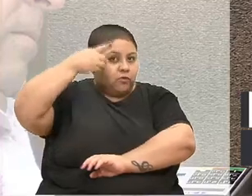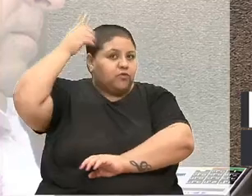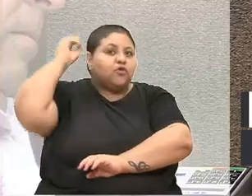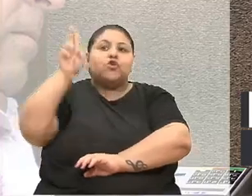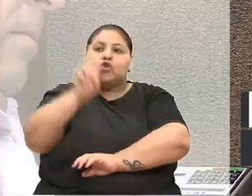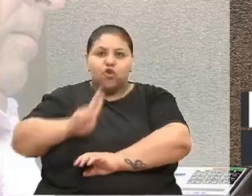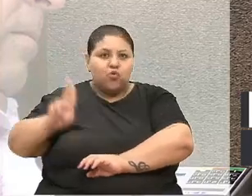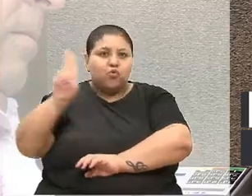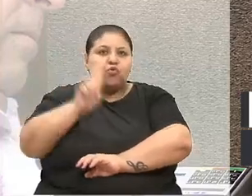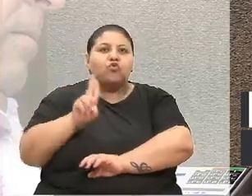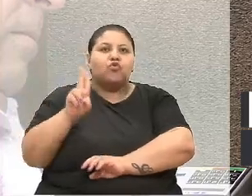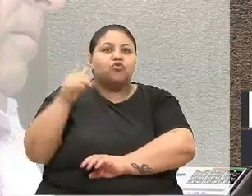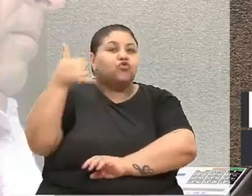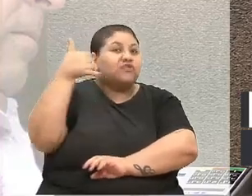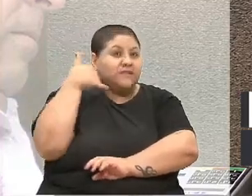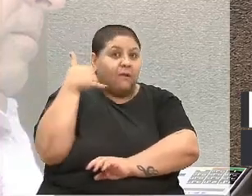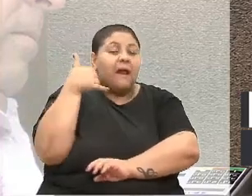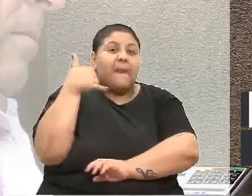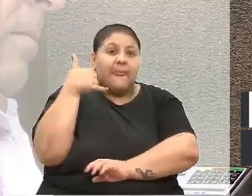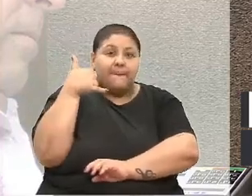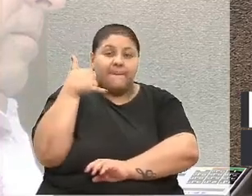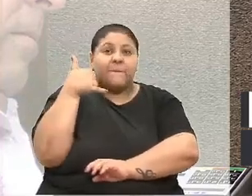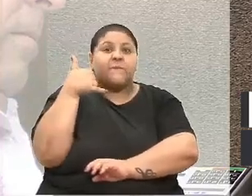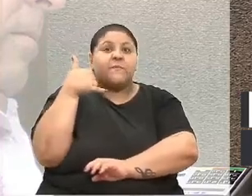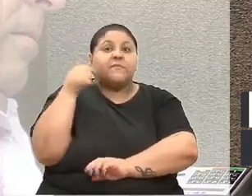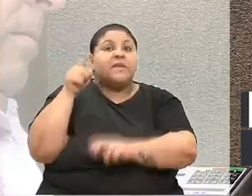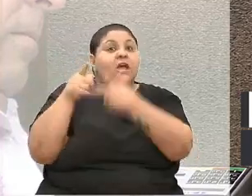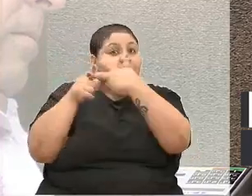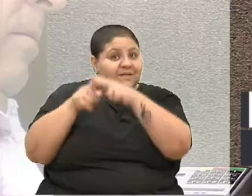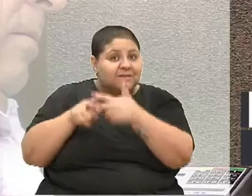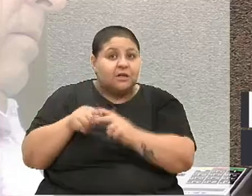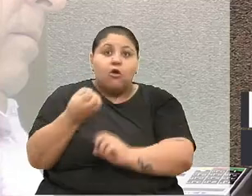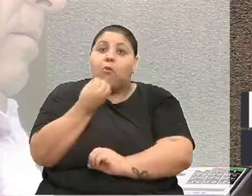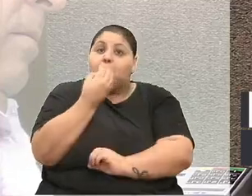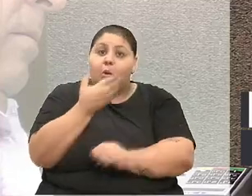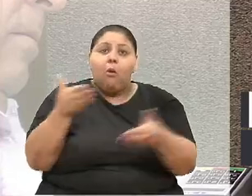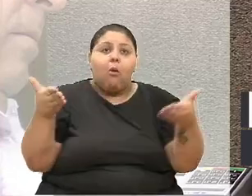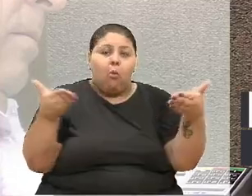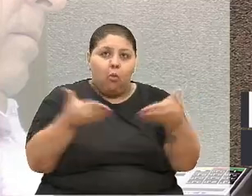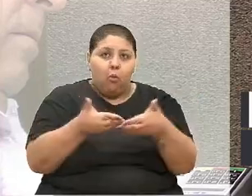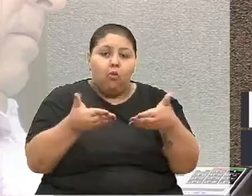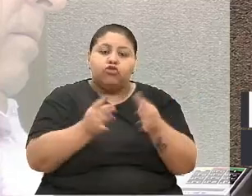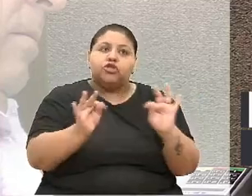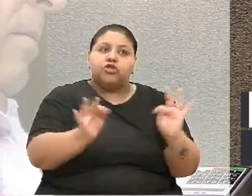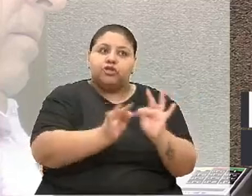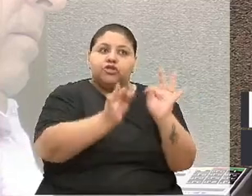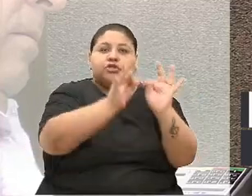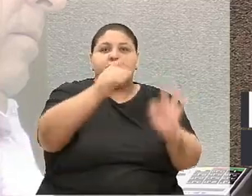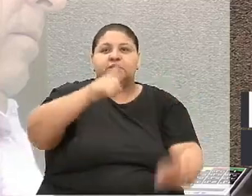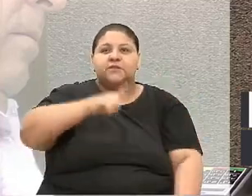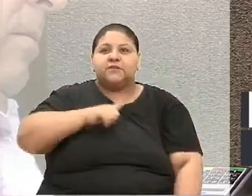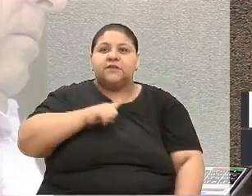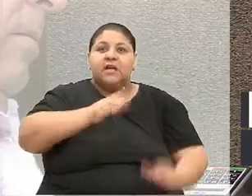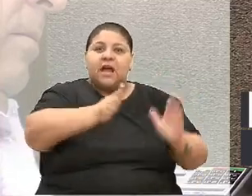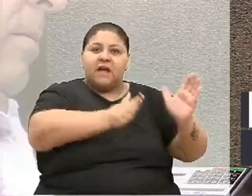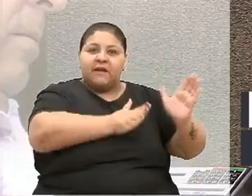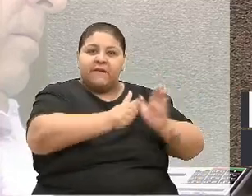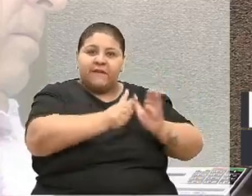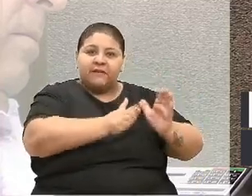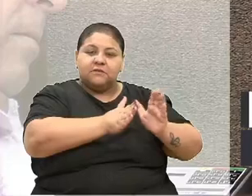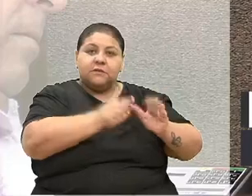dessa ferramenta, do celular, que é uma ferramenta muito boa nos dias atuais, a tecnologia, nós temos o acesso